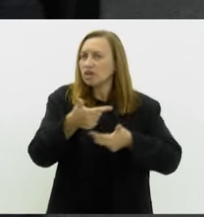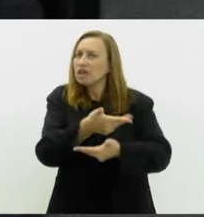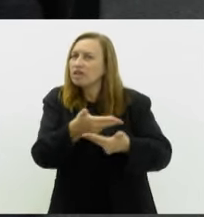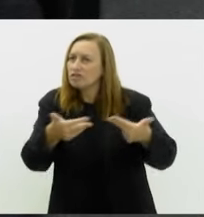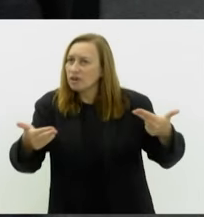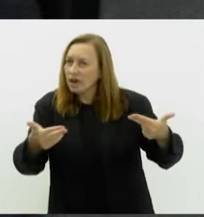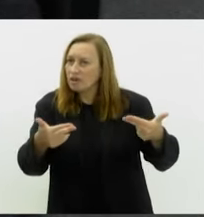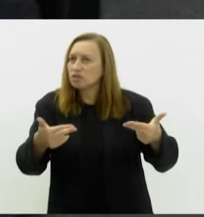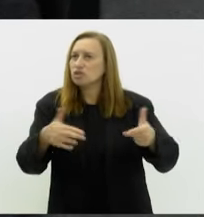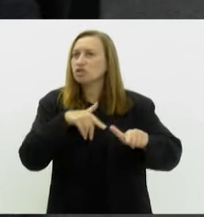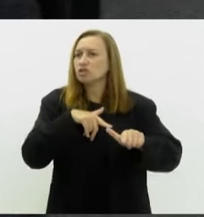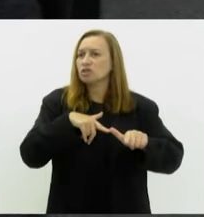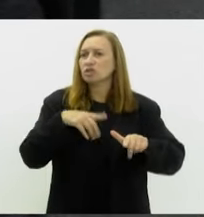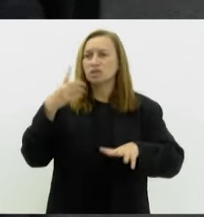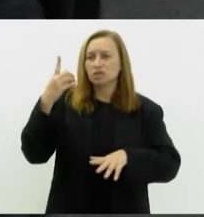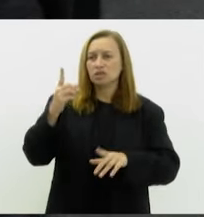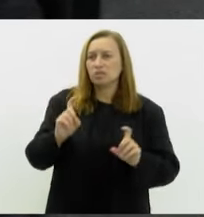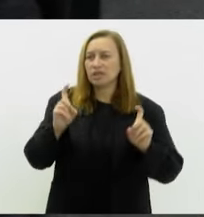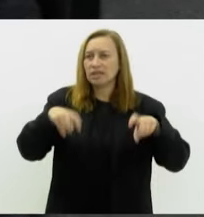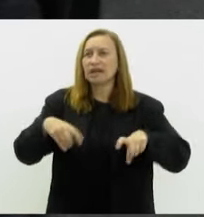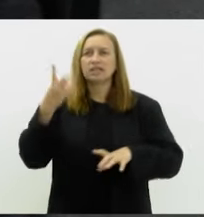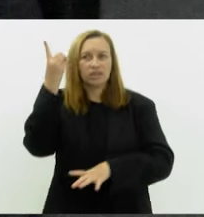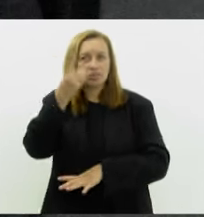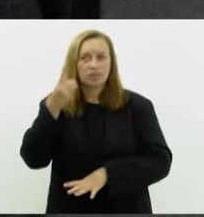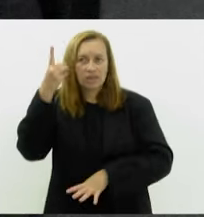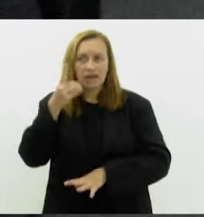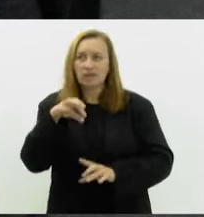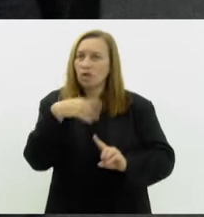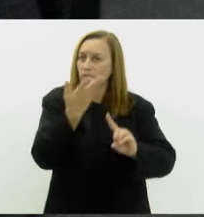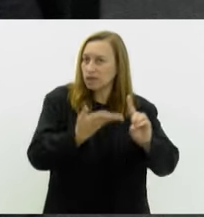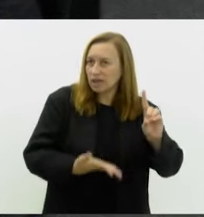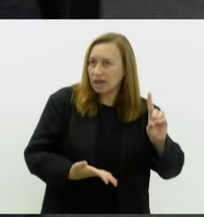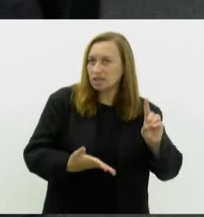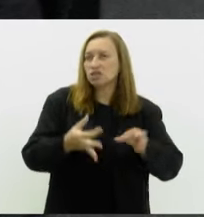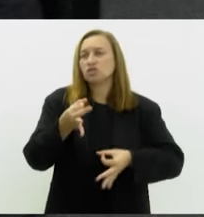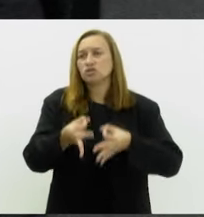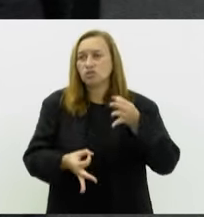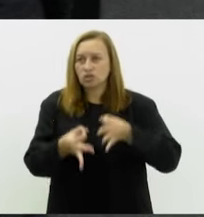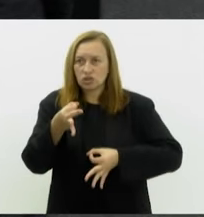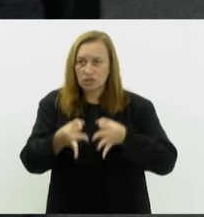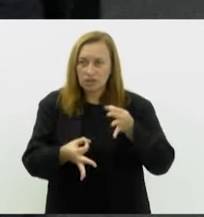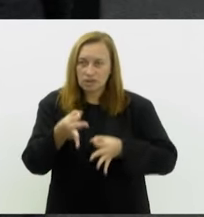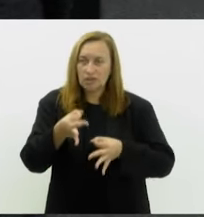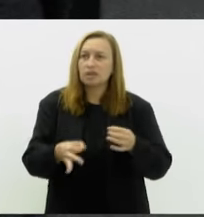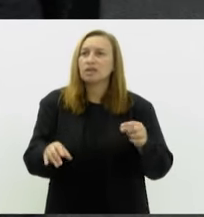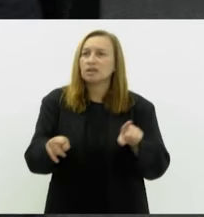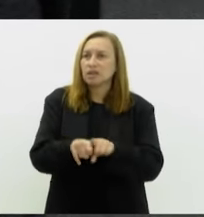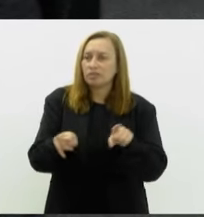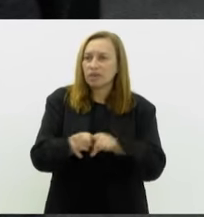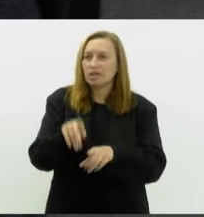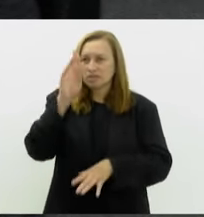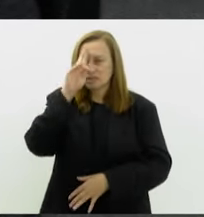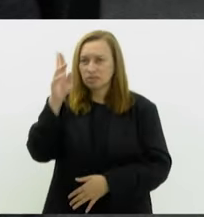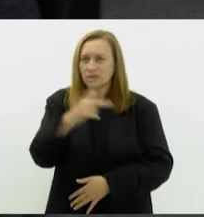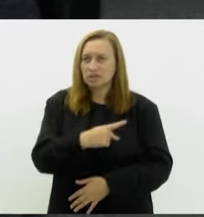muitos mandatos. Então, eu acho que é uma homenagem justíssima. Além do mais, senhora presidente, não